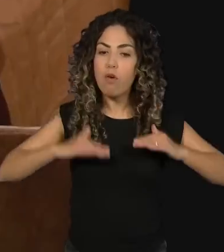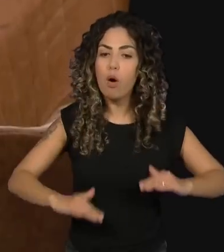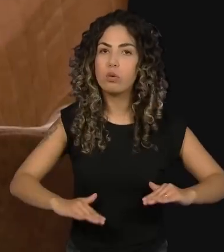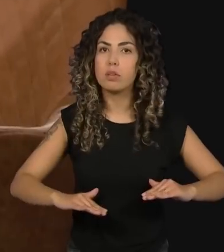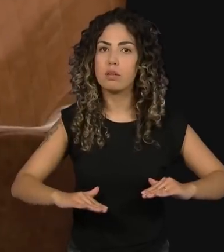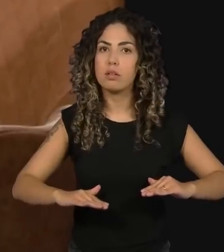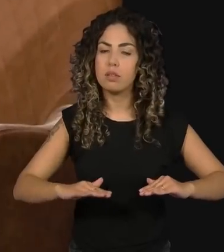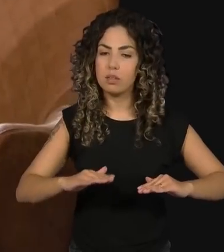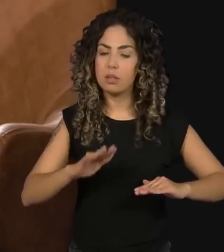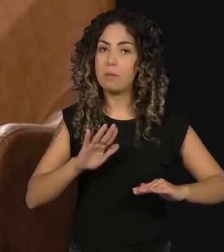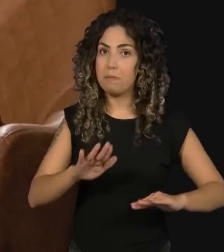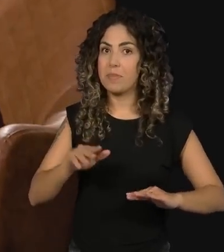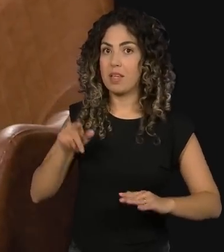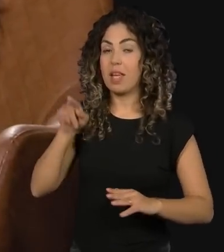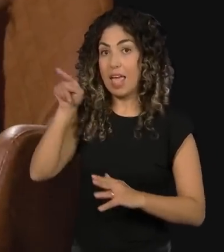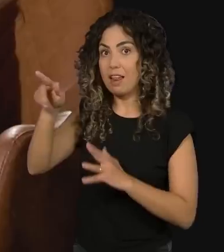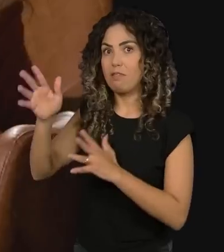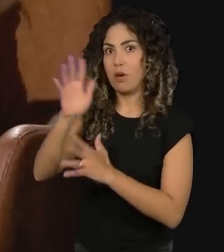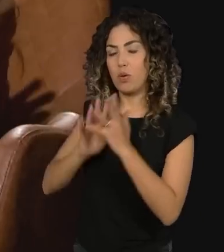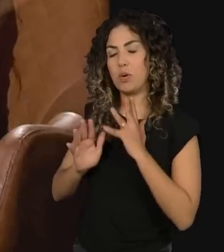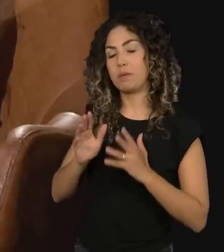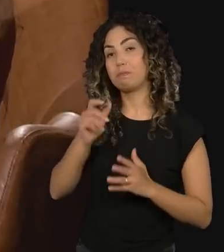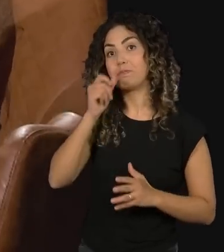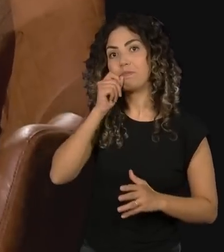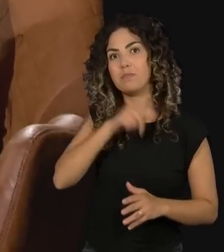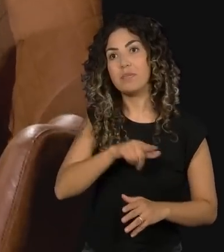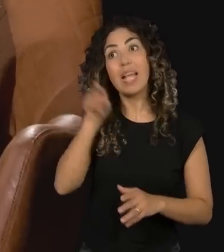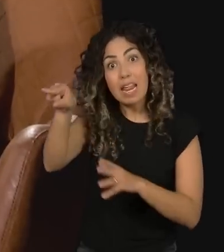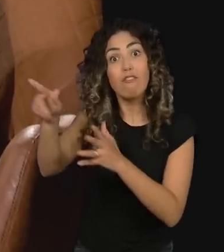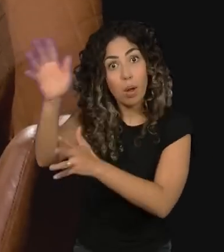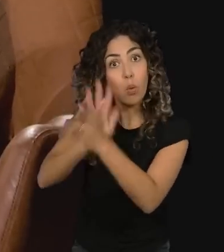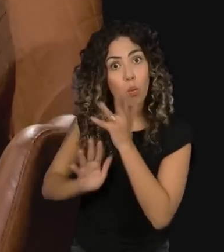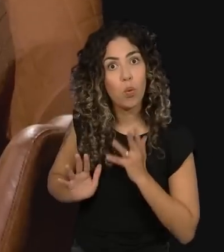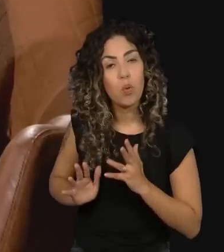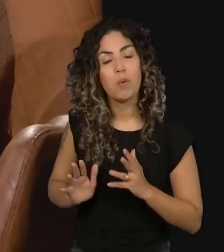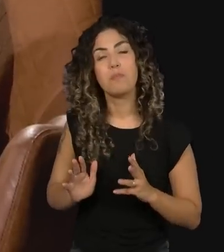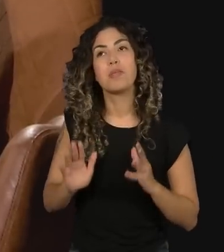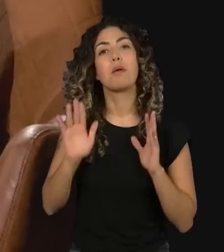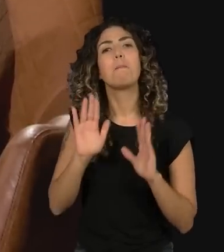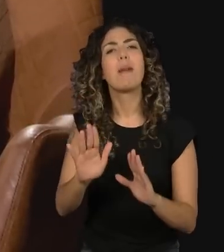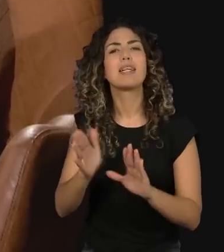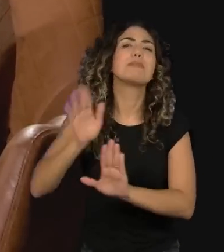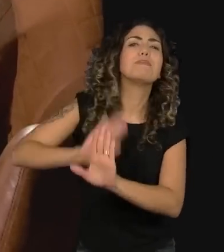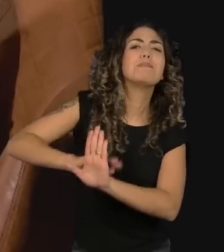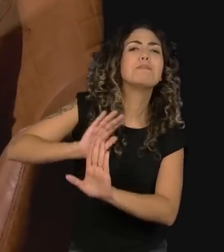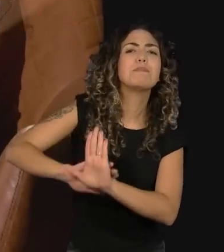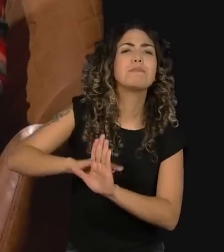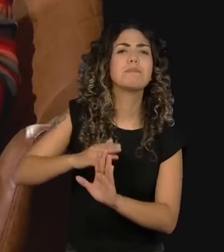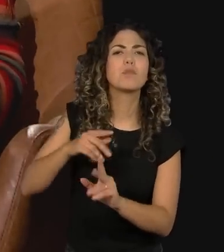agora que eu vou falar. Isso tudo que eu ouvi, que eu falei, ele falou. Mas o que ele estava querendo dizer?